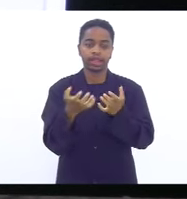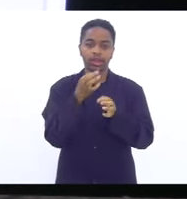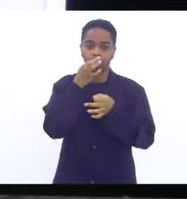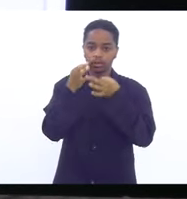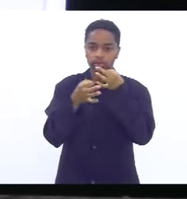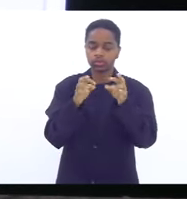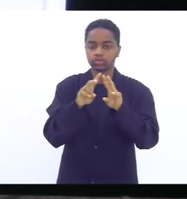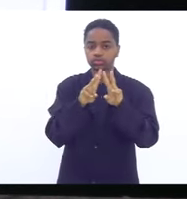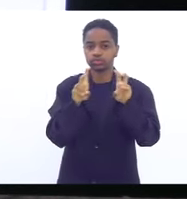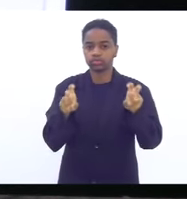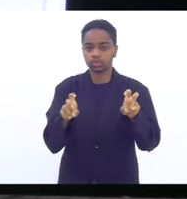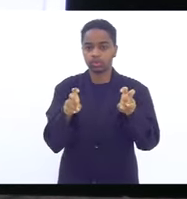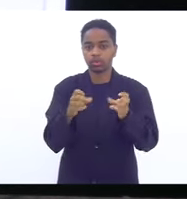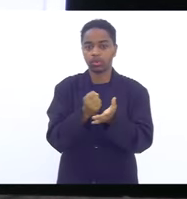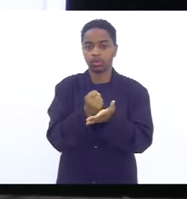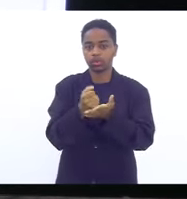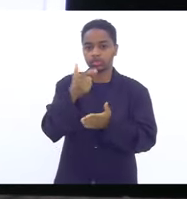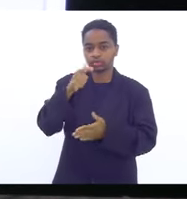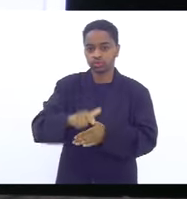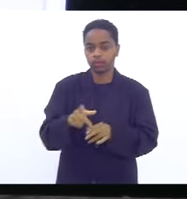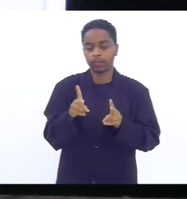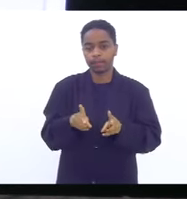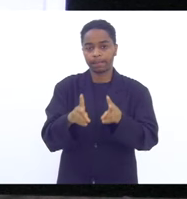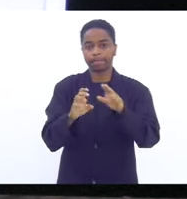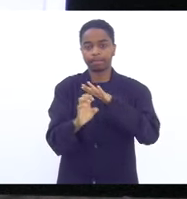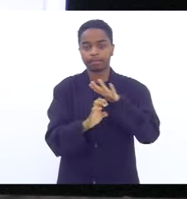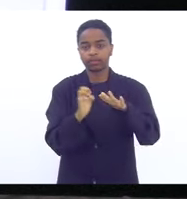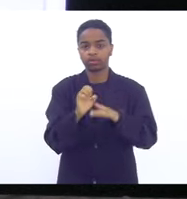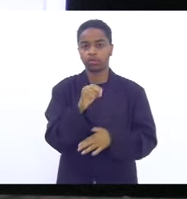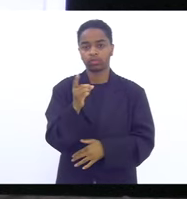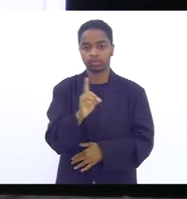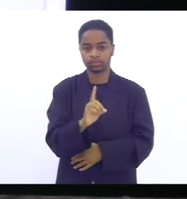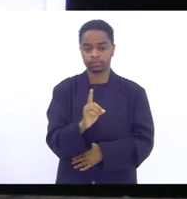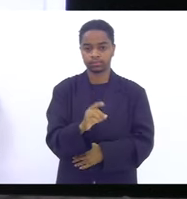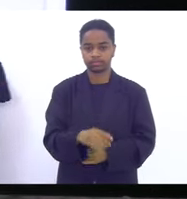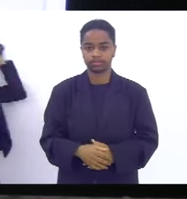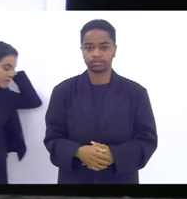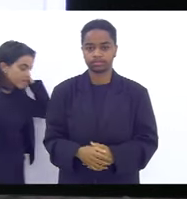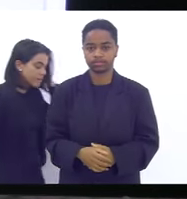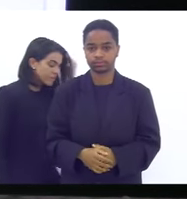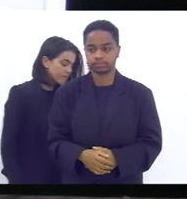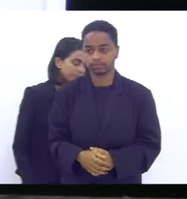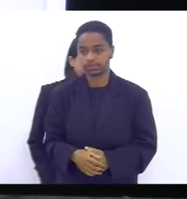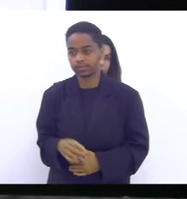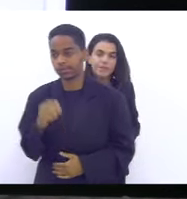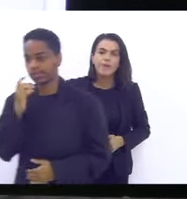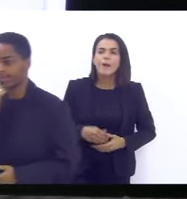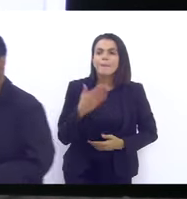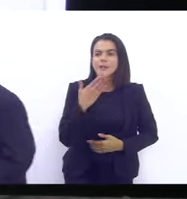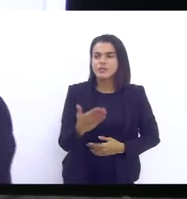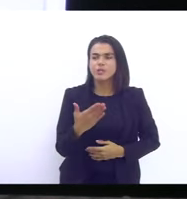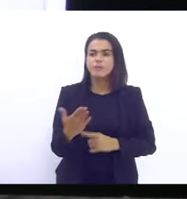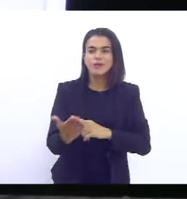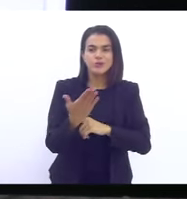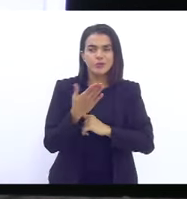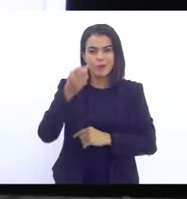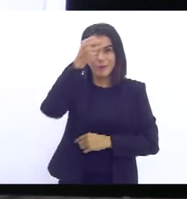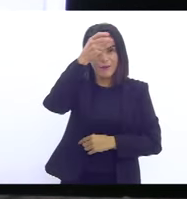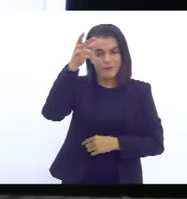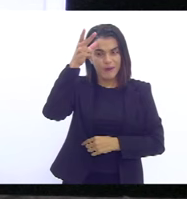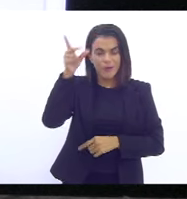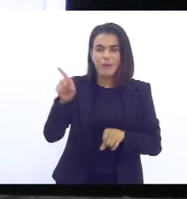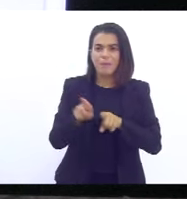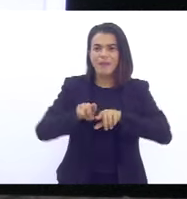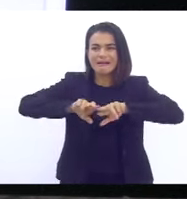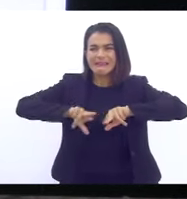respeito da renovação ou não das concessões, com as contribuições. Nós pedimos a contribuição dos prefeitos pedimos a contribuição de